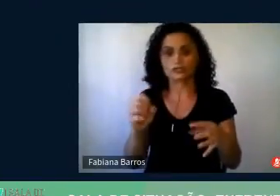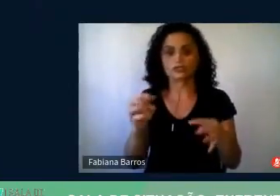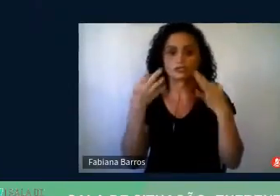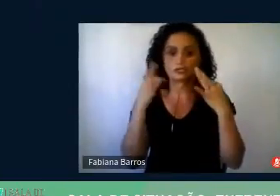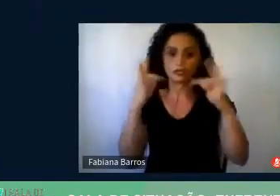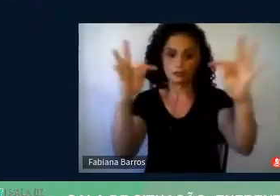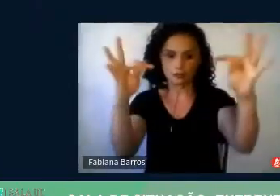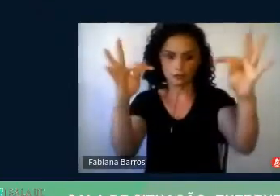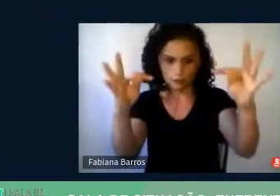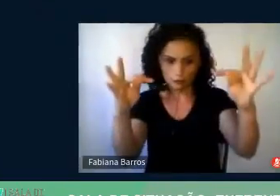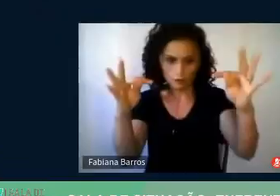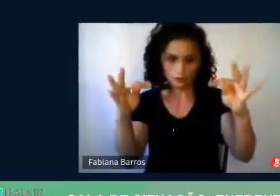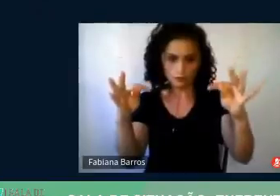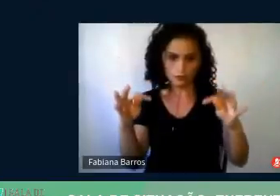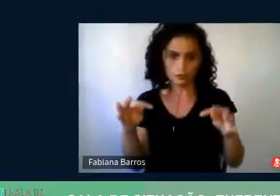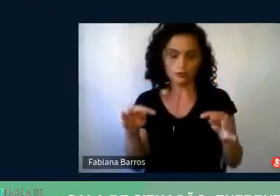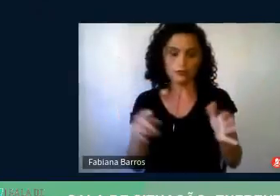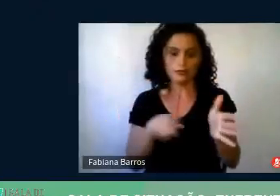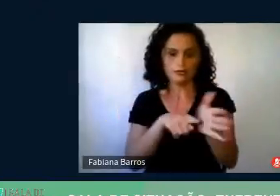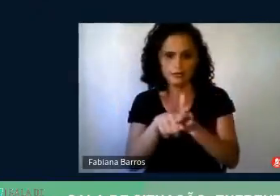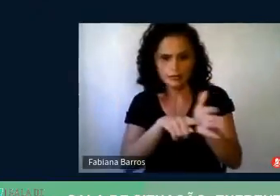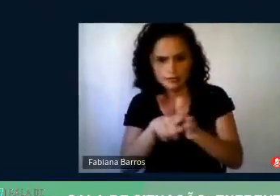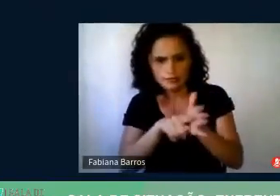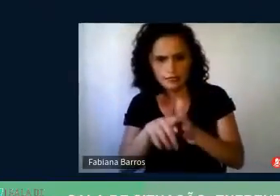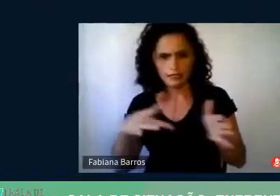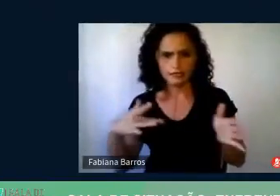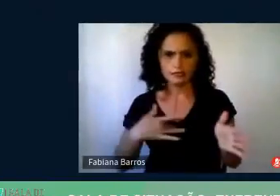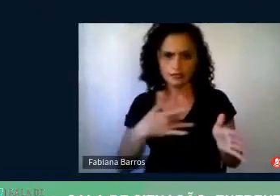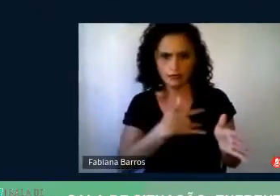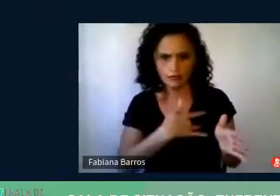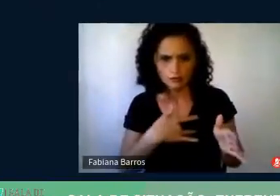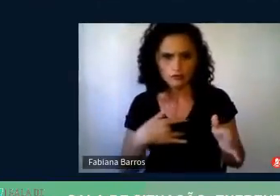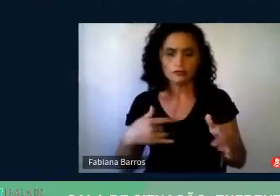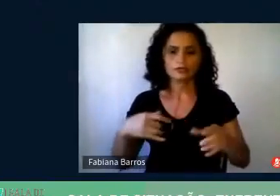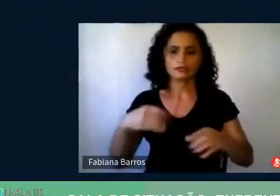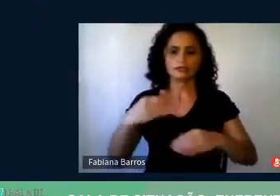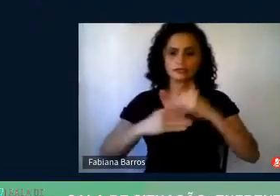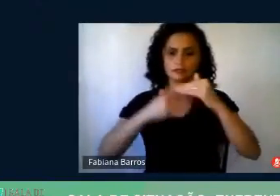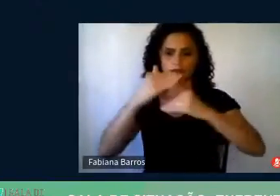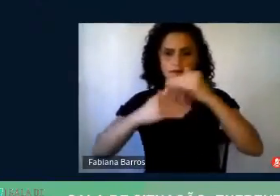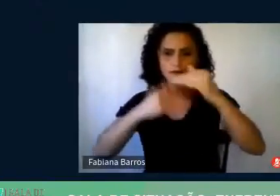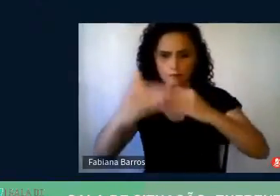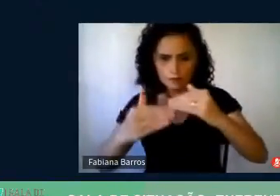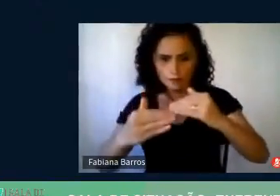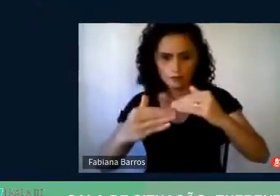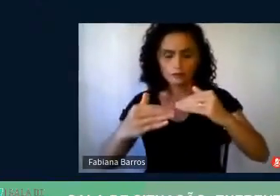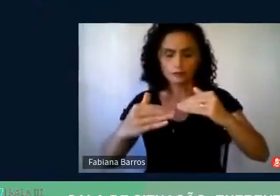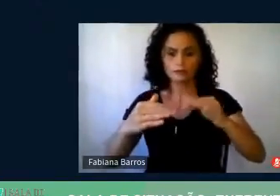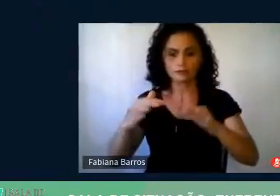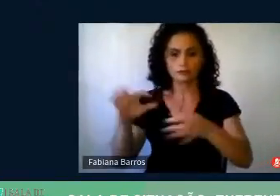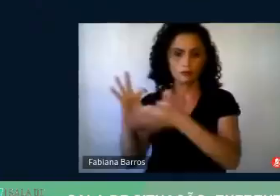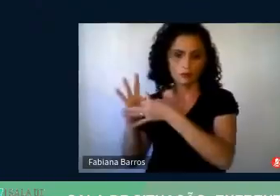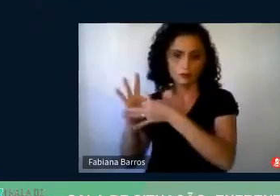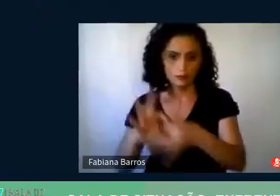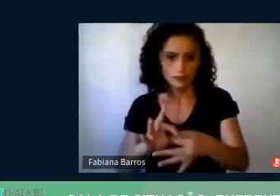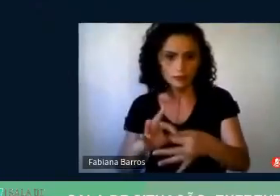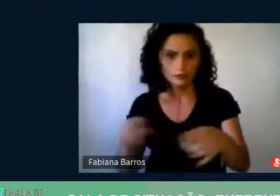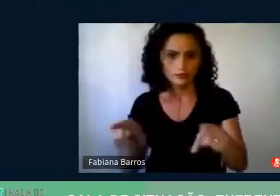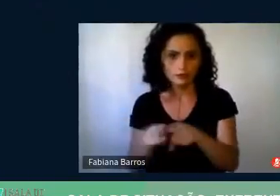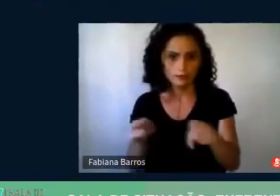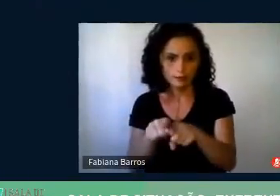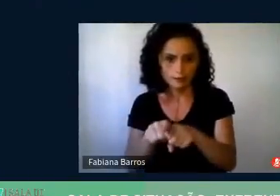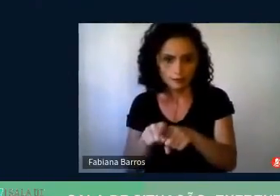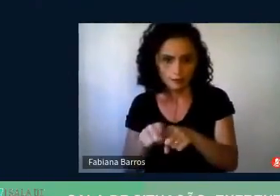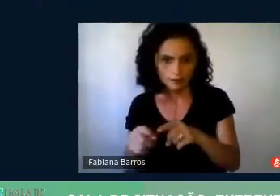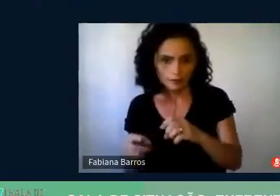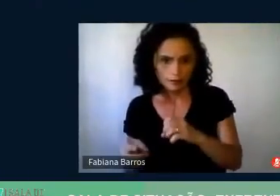gente trabalhe análise de situação de saúde, construção de cenários, produção de conhecimento, tradução de conhecimento e epidemiologia de campo. O que são essas áreas? Eu vou